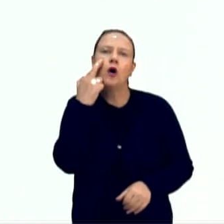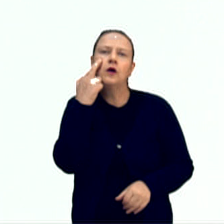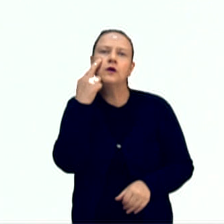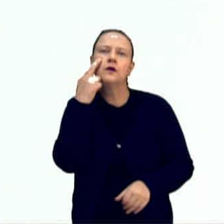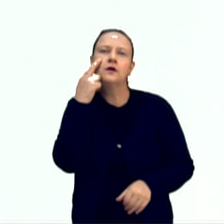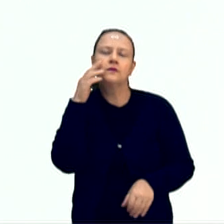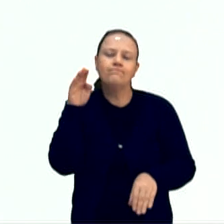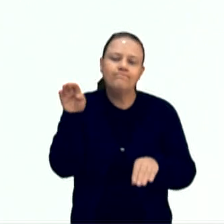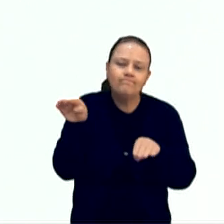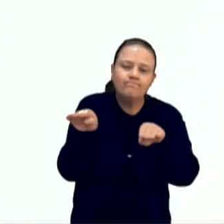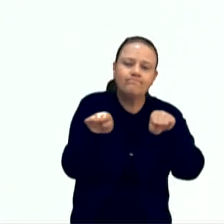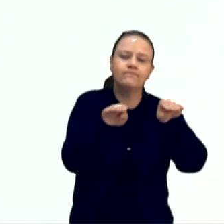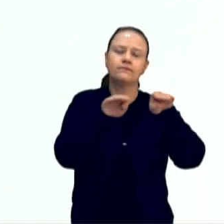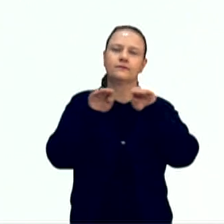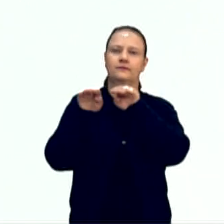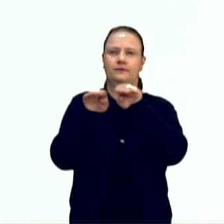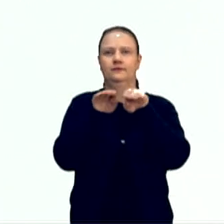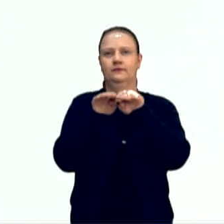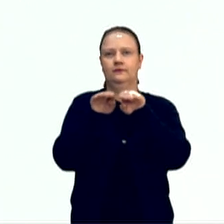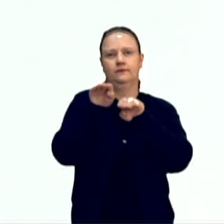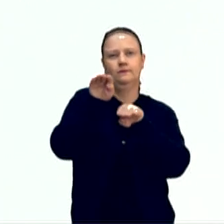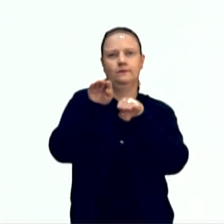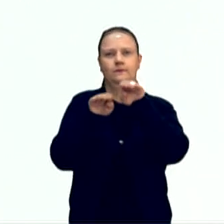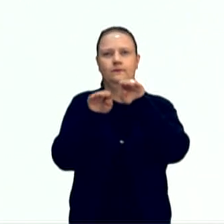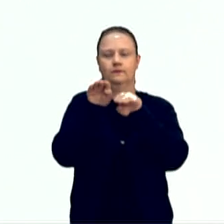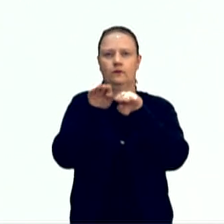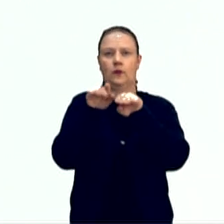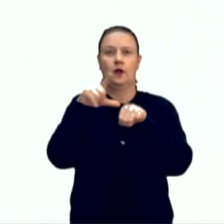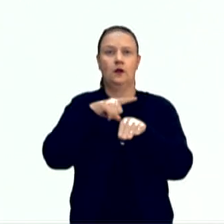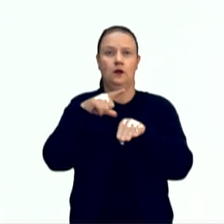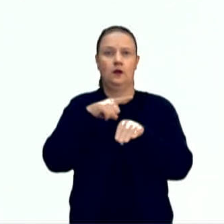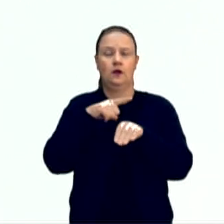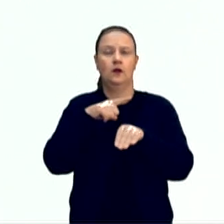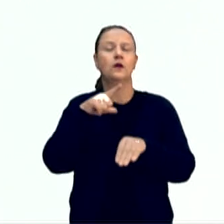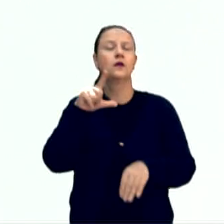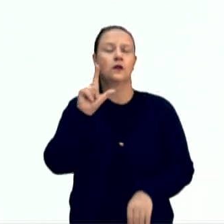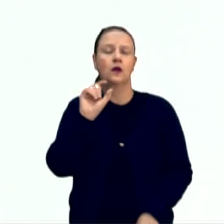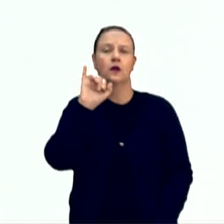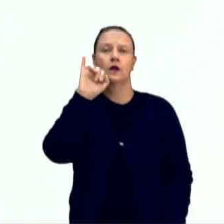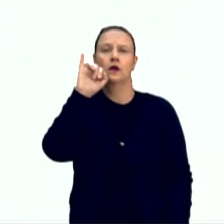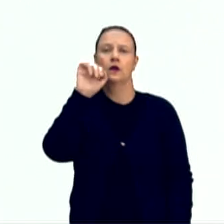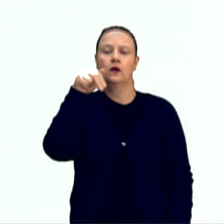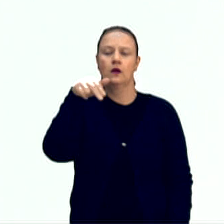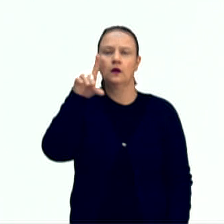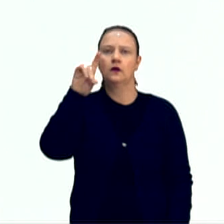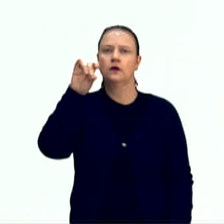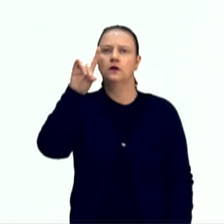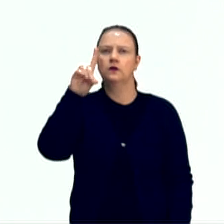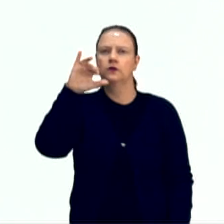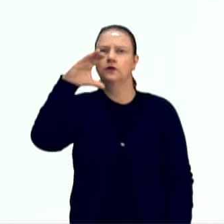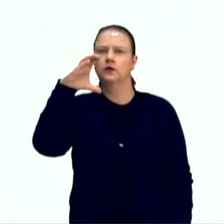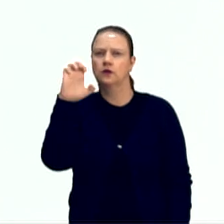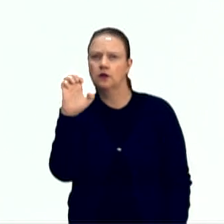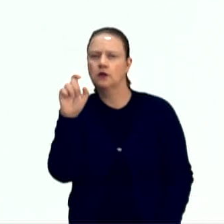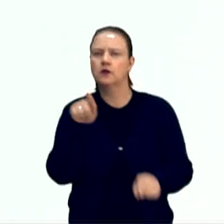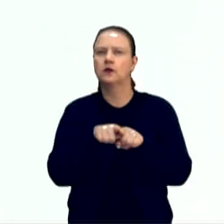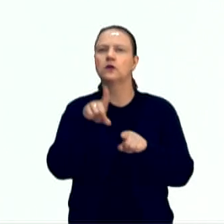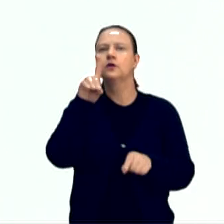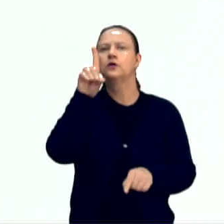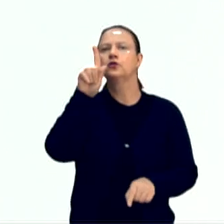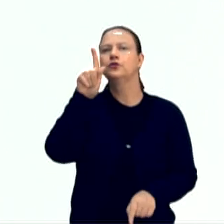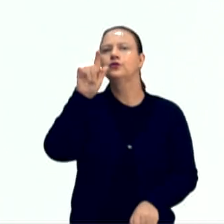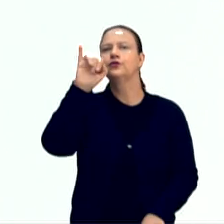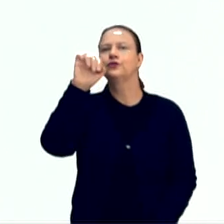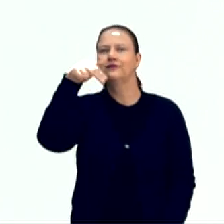E aí nós temos um índice chamado de índice de Gini. Esse índice de Gini, que é o que esse mapa está representando,